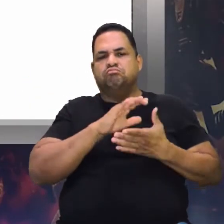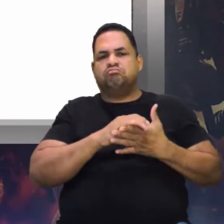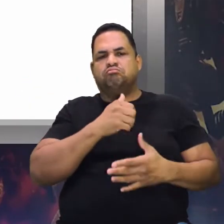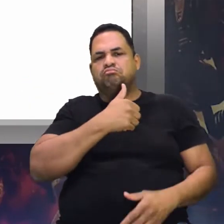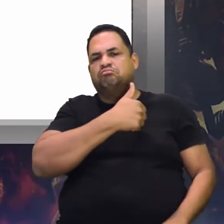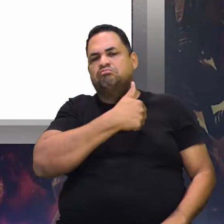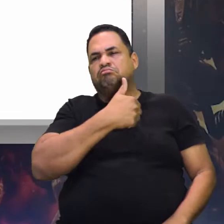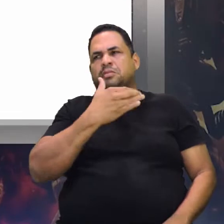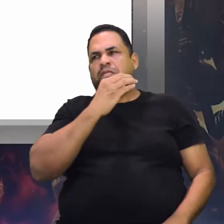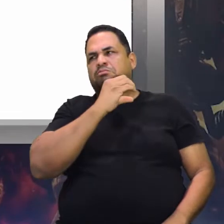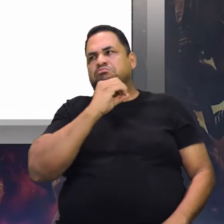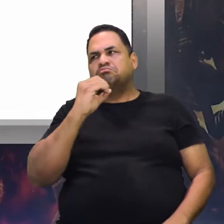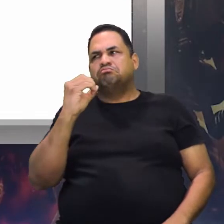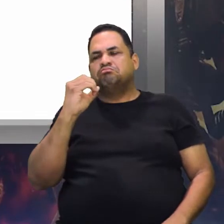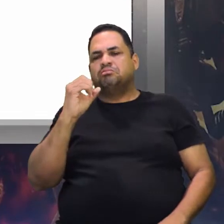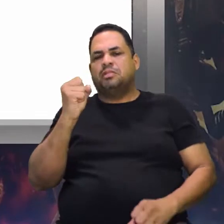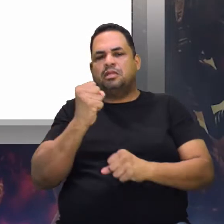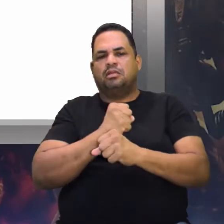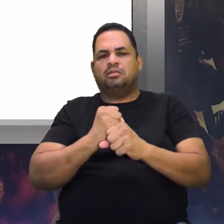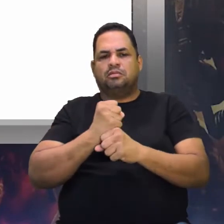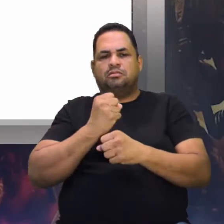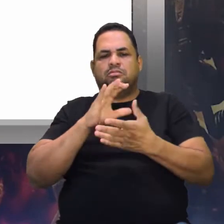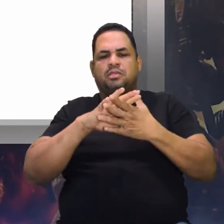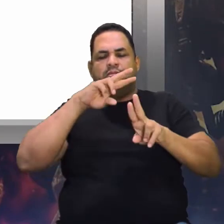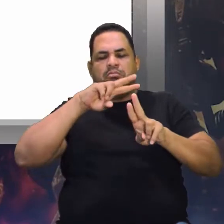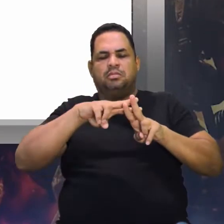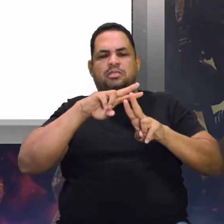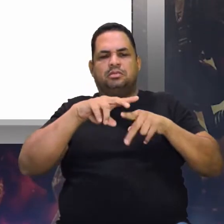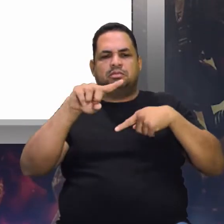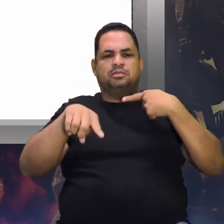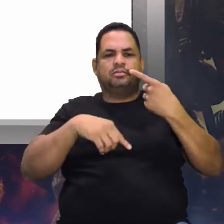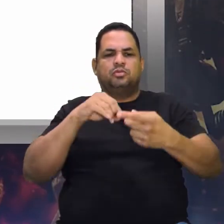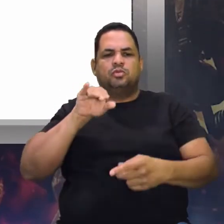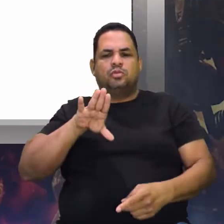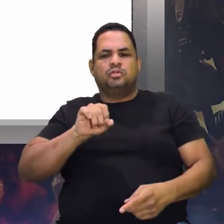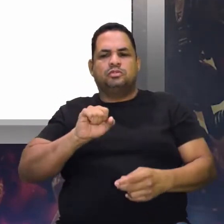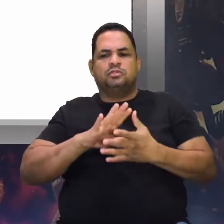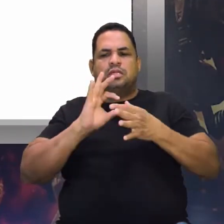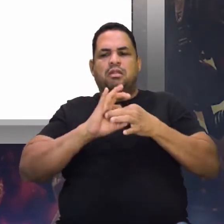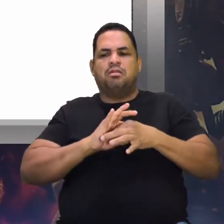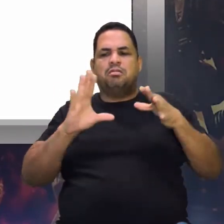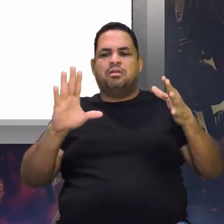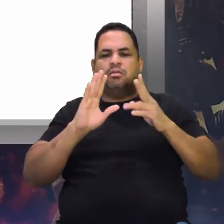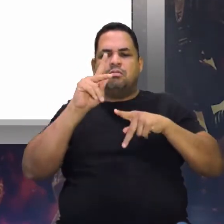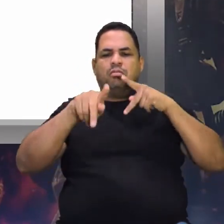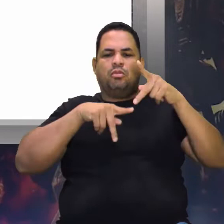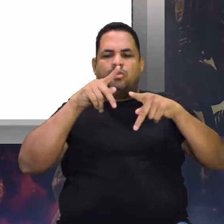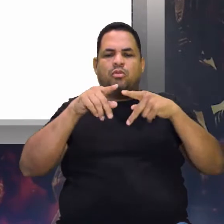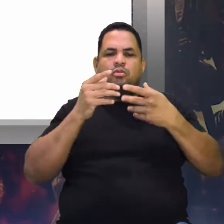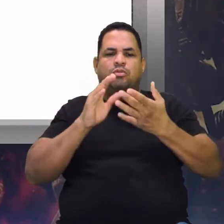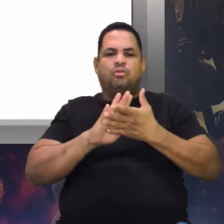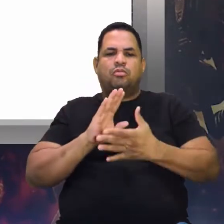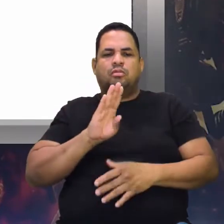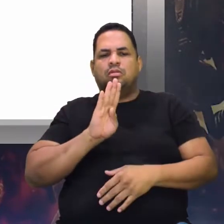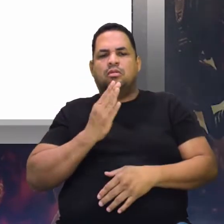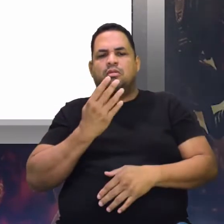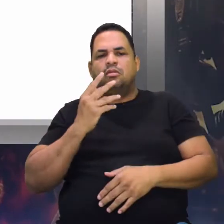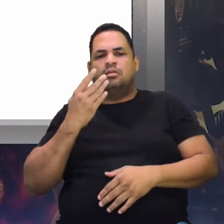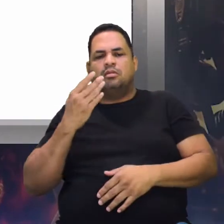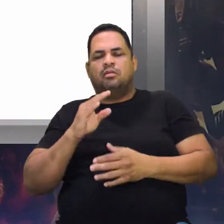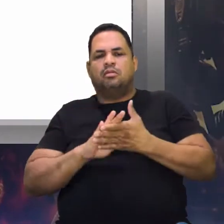centenas de anos no seu cativeiro, e depois Moisés vai libertar o povo hebreu, e o povo hebreu vai sair na